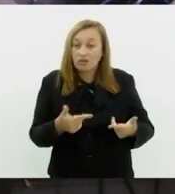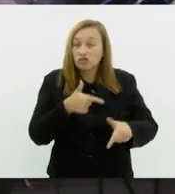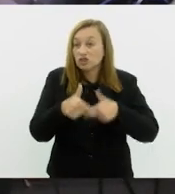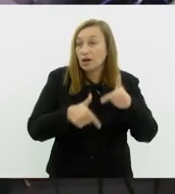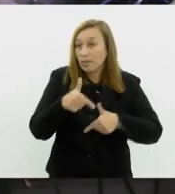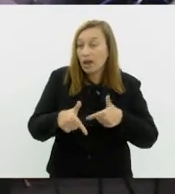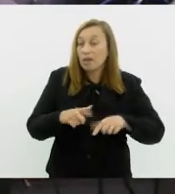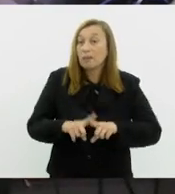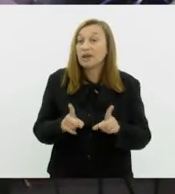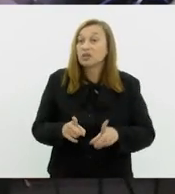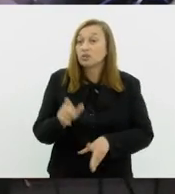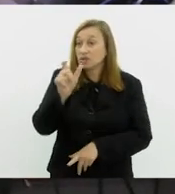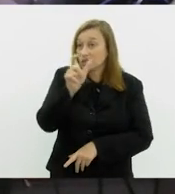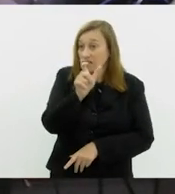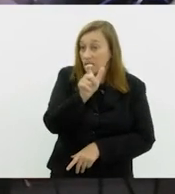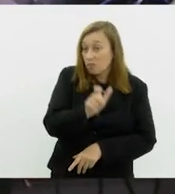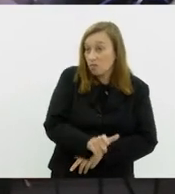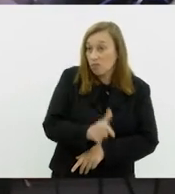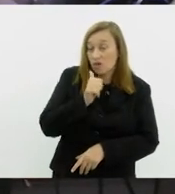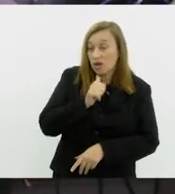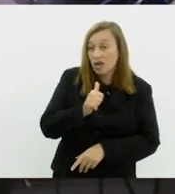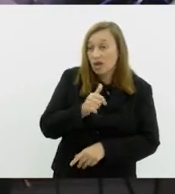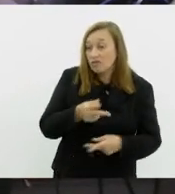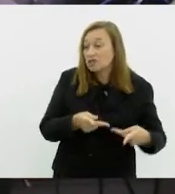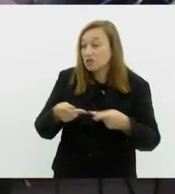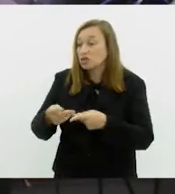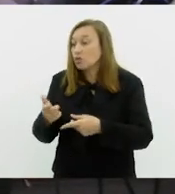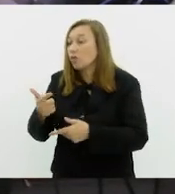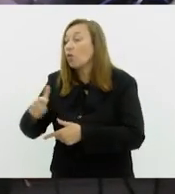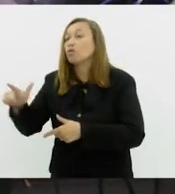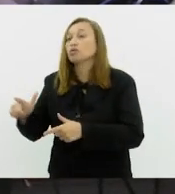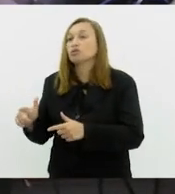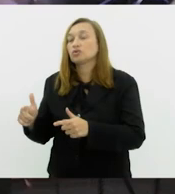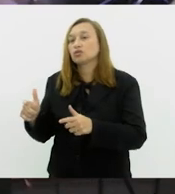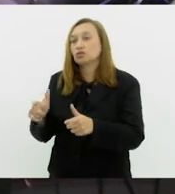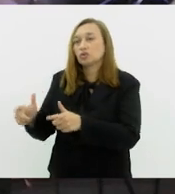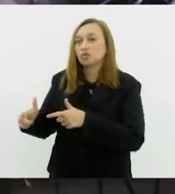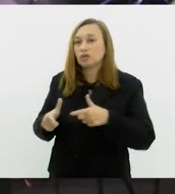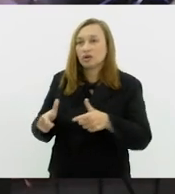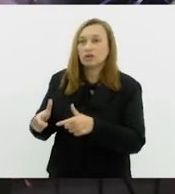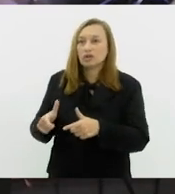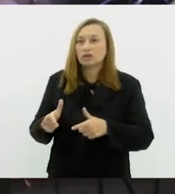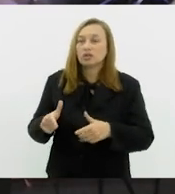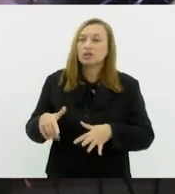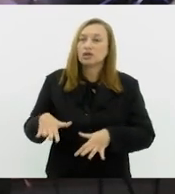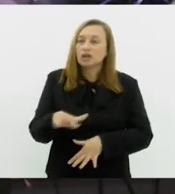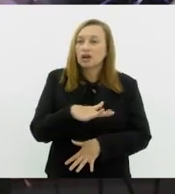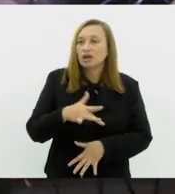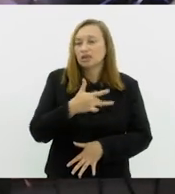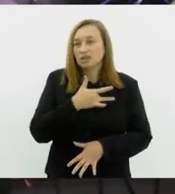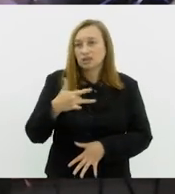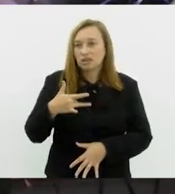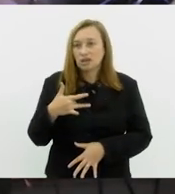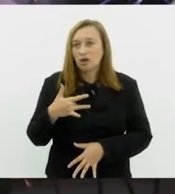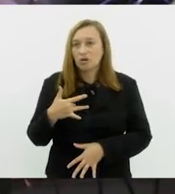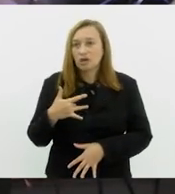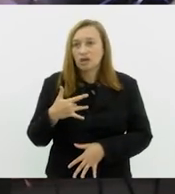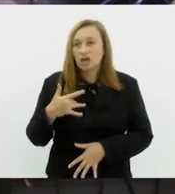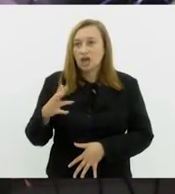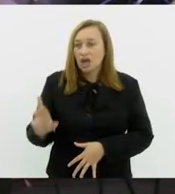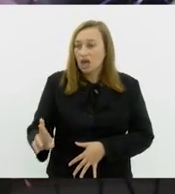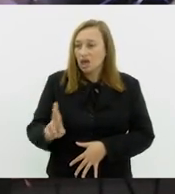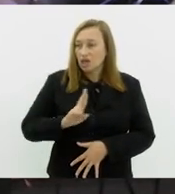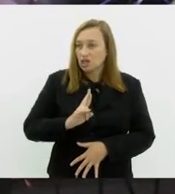Mas, quando essa mulher vai em outros lugares, como a Unidade Básica de Saúde, ela recebe como